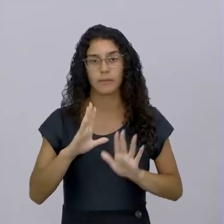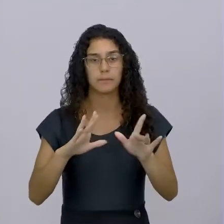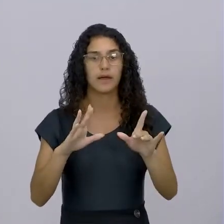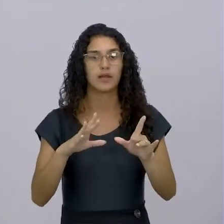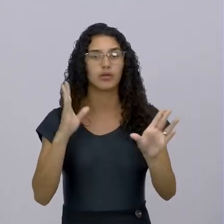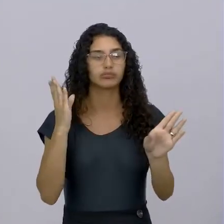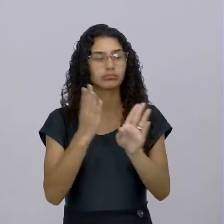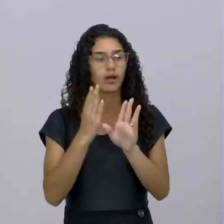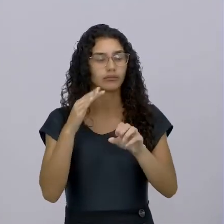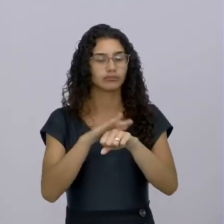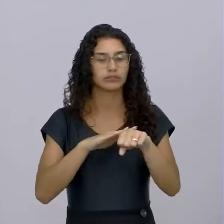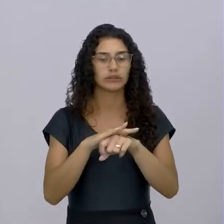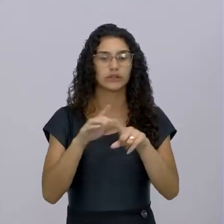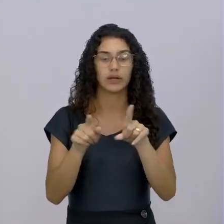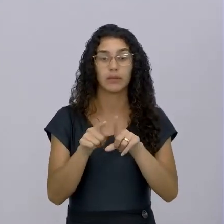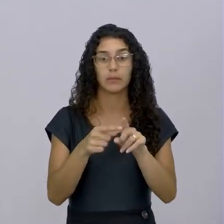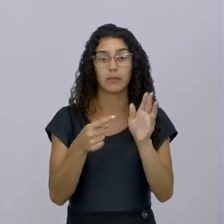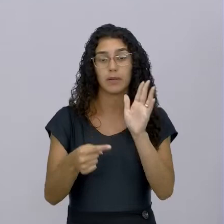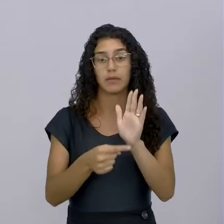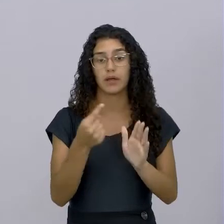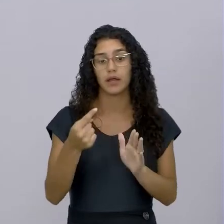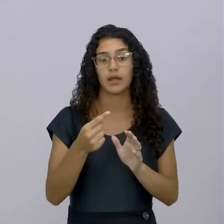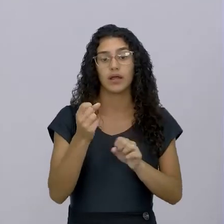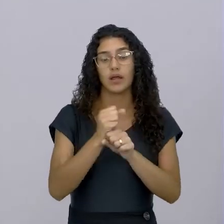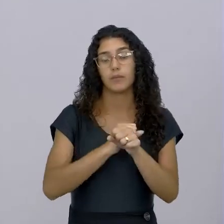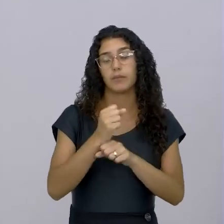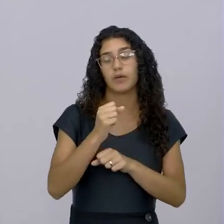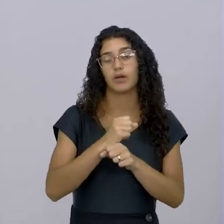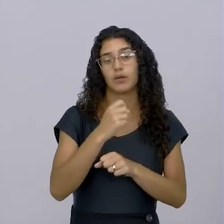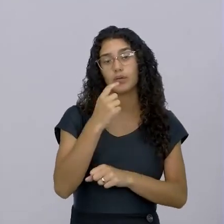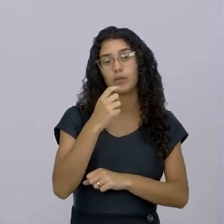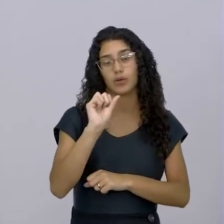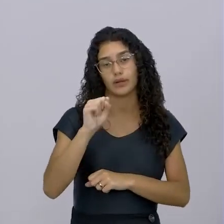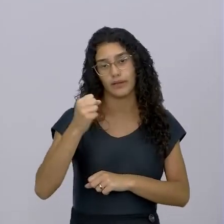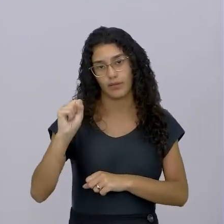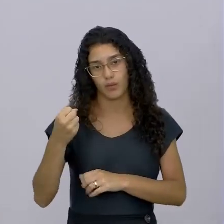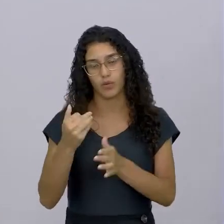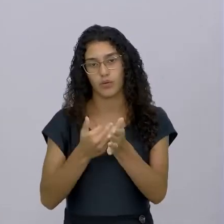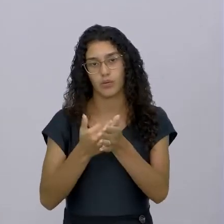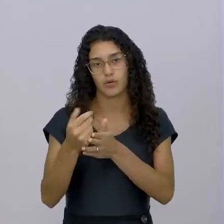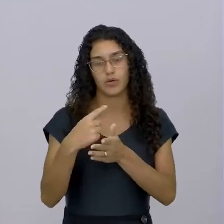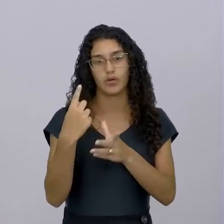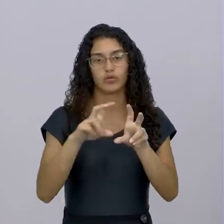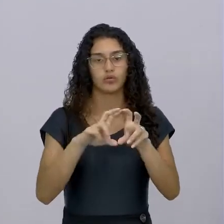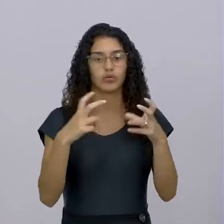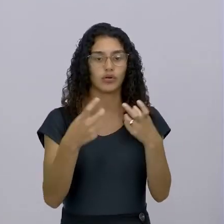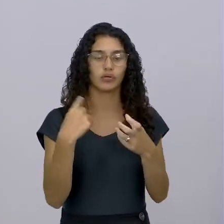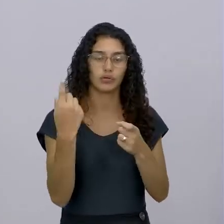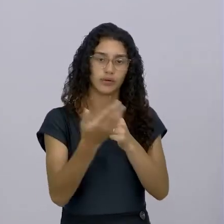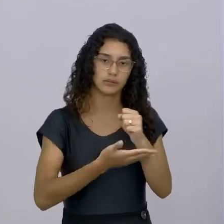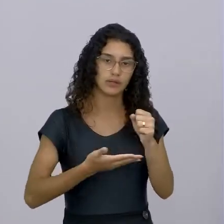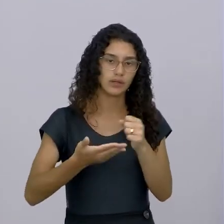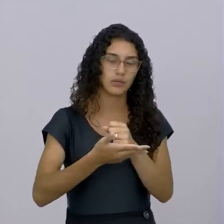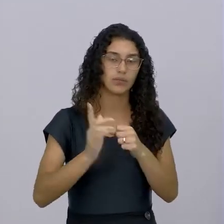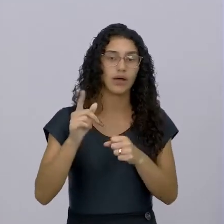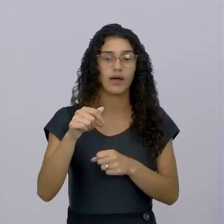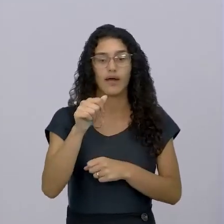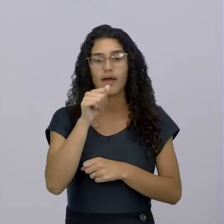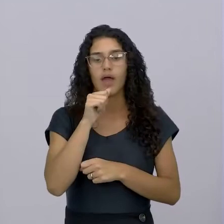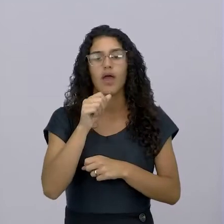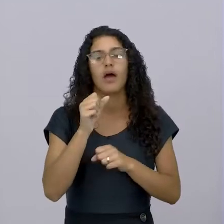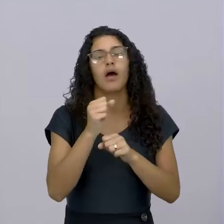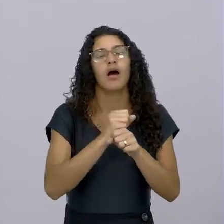isso foi discutido, né, pelo menos nem sempre desde 88, que a nossa Constituição, na qual nós nos baseamos, ela é datada